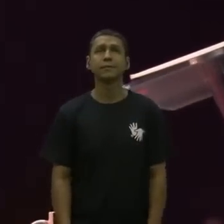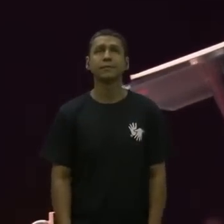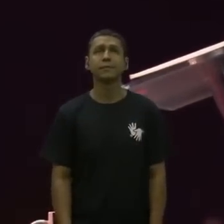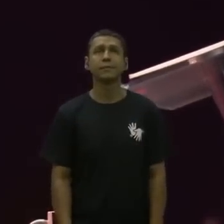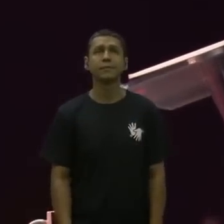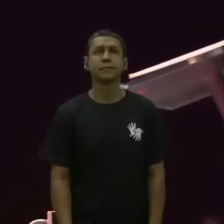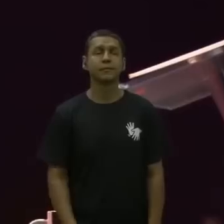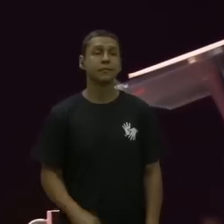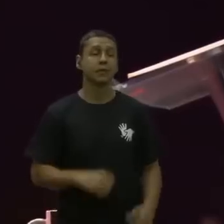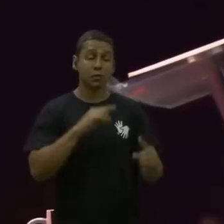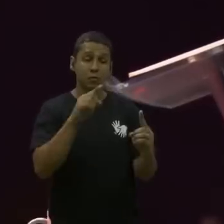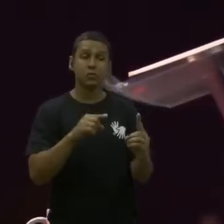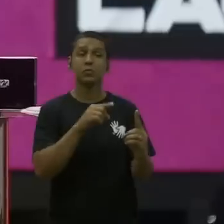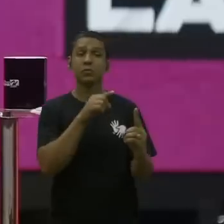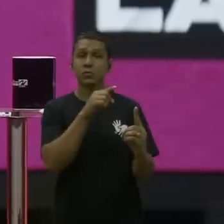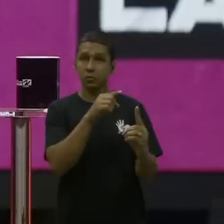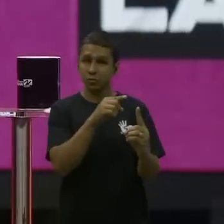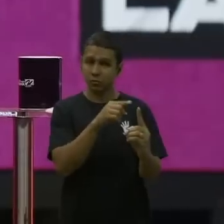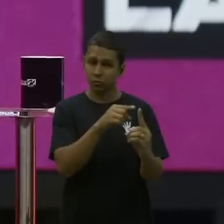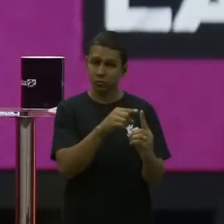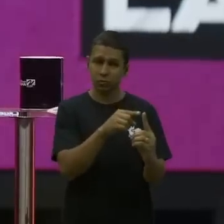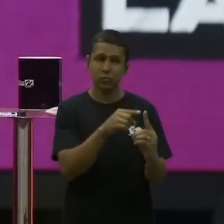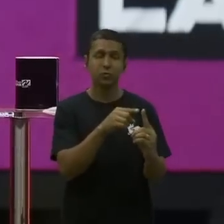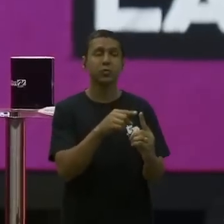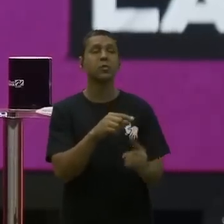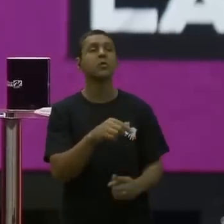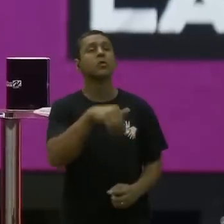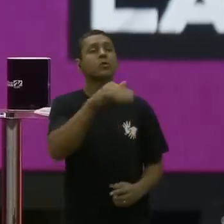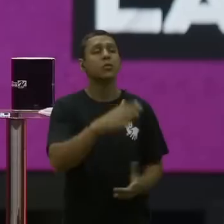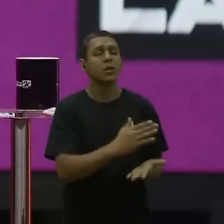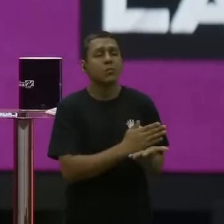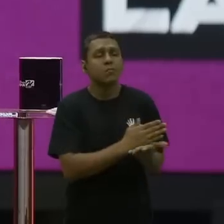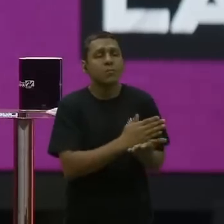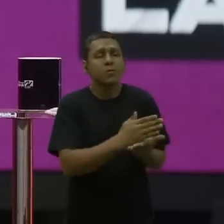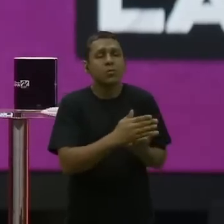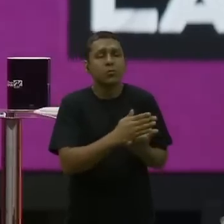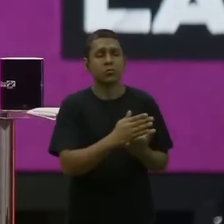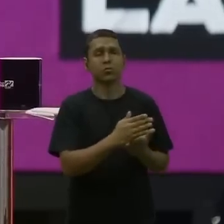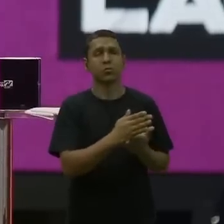as motivações de quem começou a caminhar comigo.